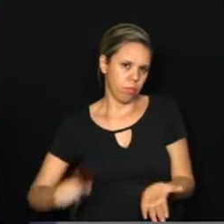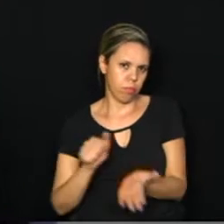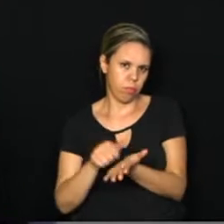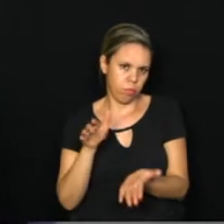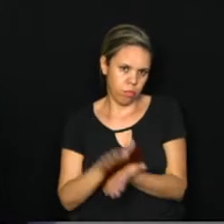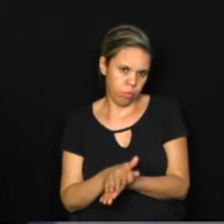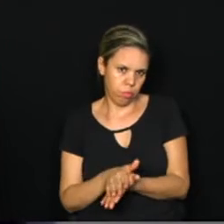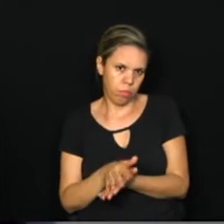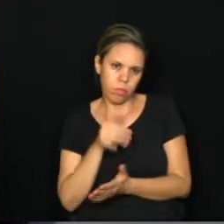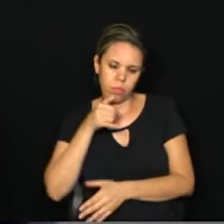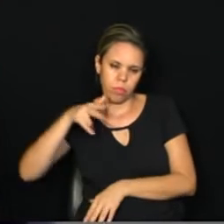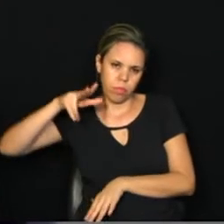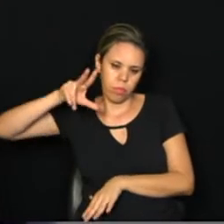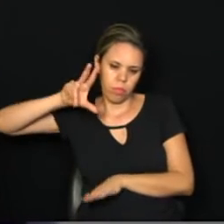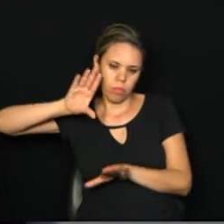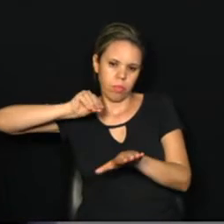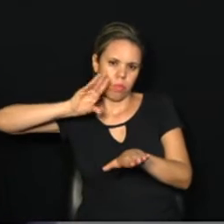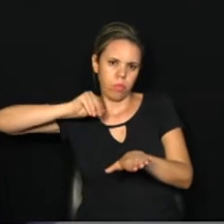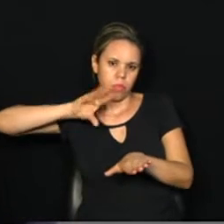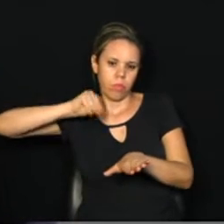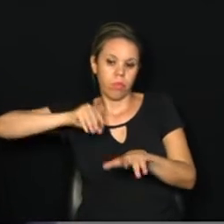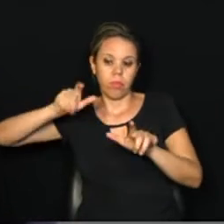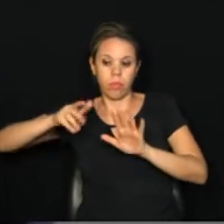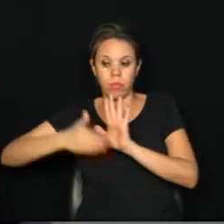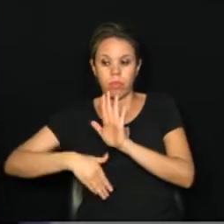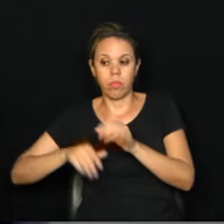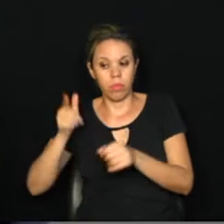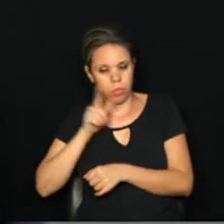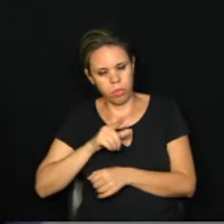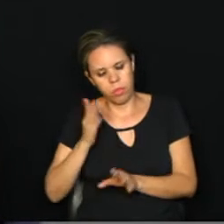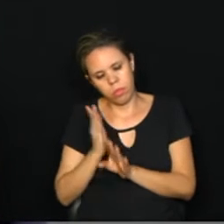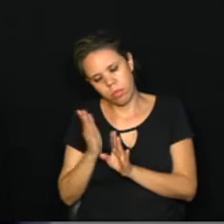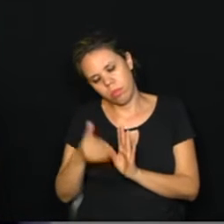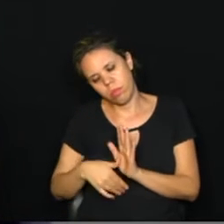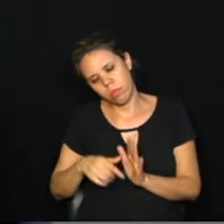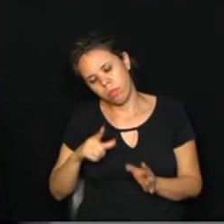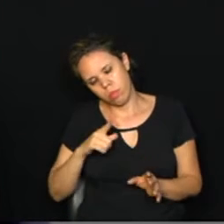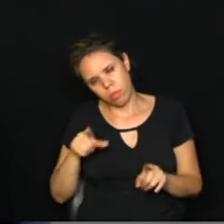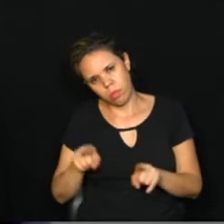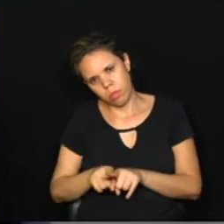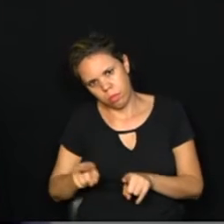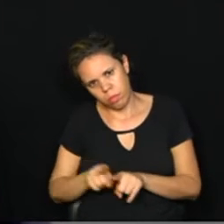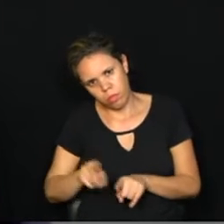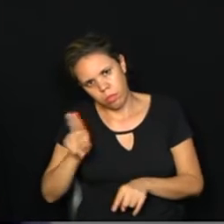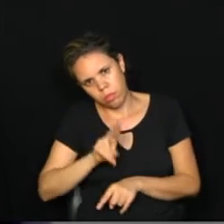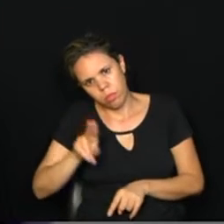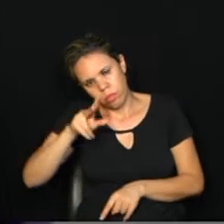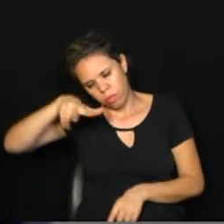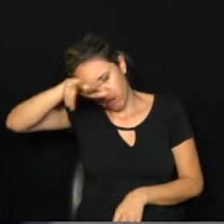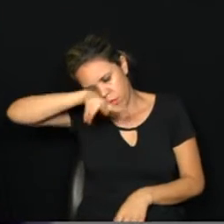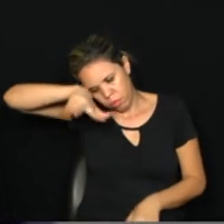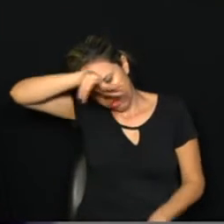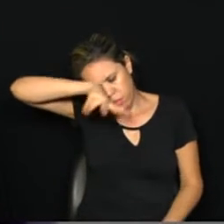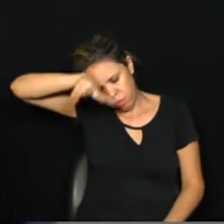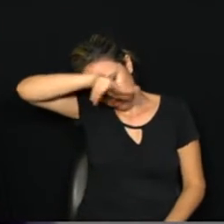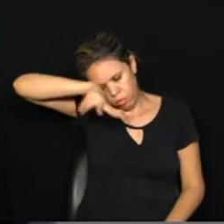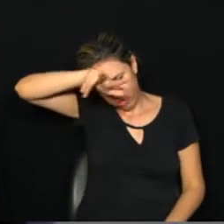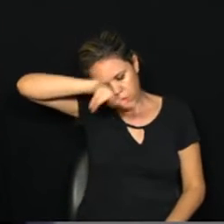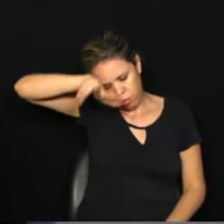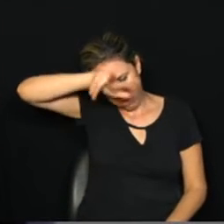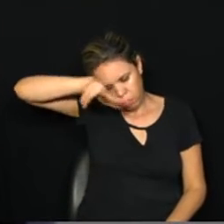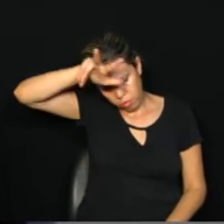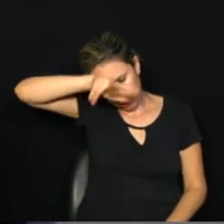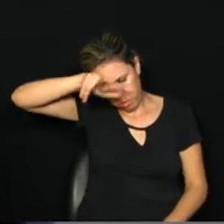de radar. Quer dizer, tem uma foto do local e você consegue. Nós também temos utilizado drones, se necessário for, para fazer